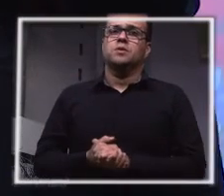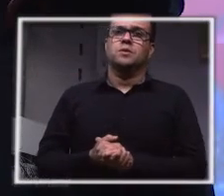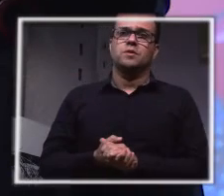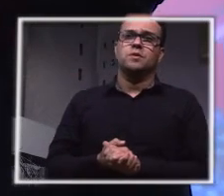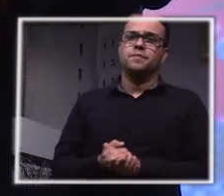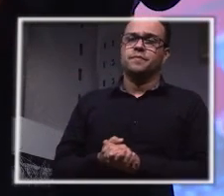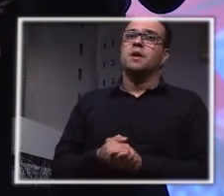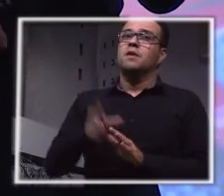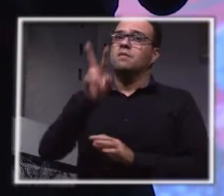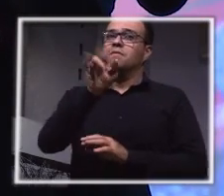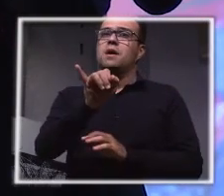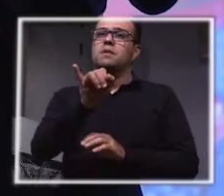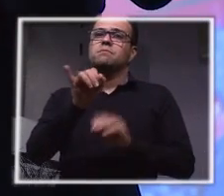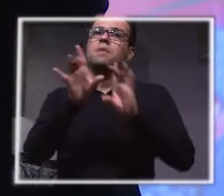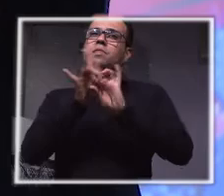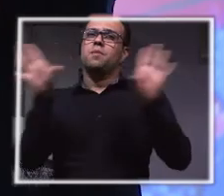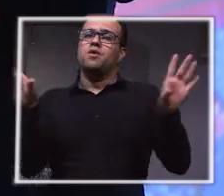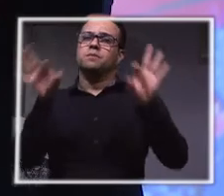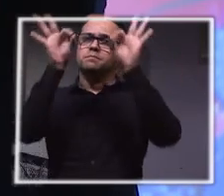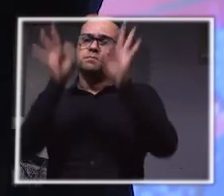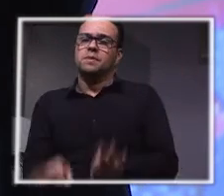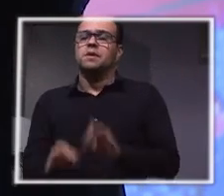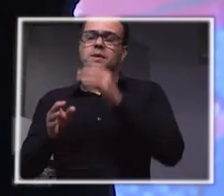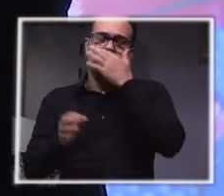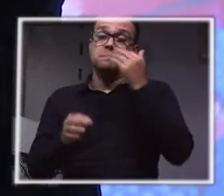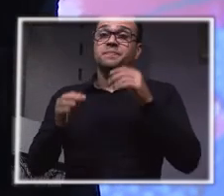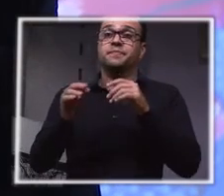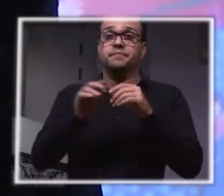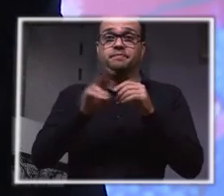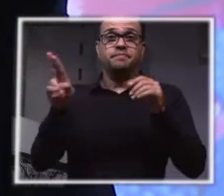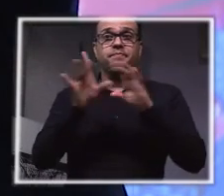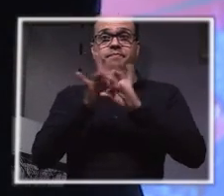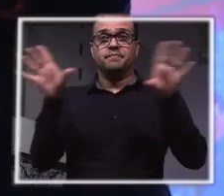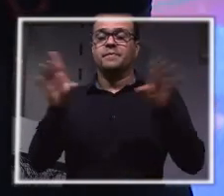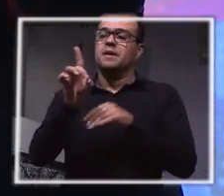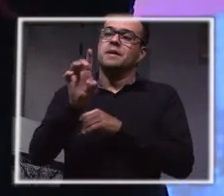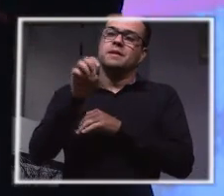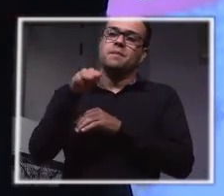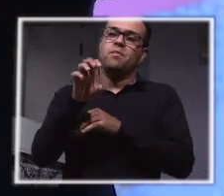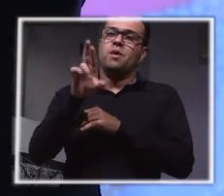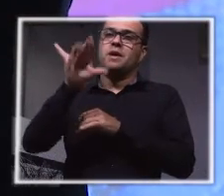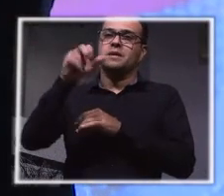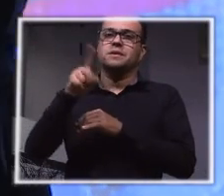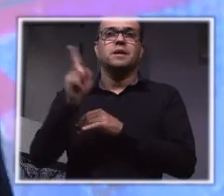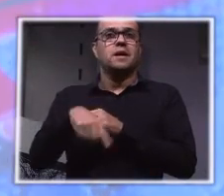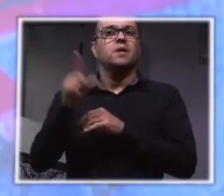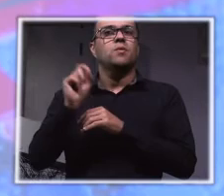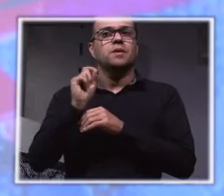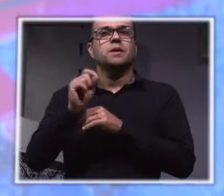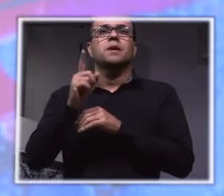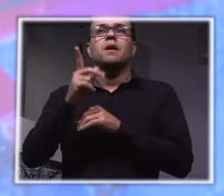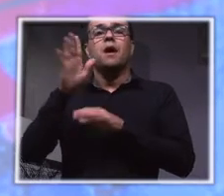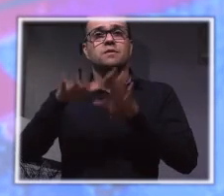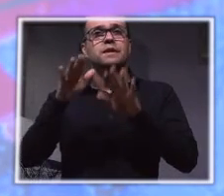teremos democracia plena. Falando em democracia, A democracia representativa, essa que nos convida de